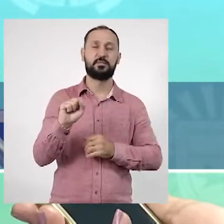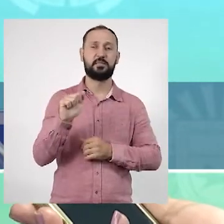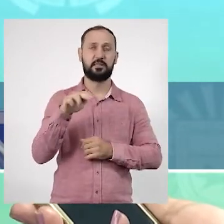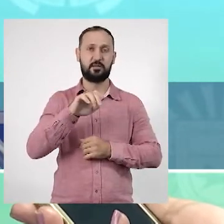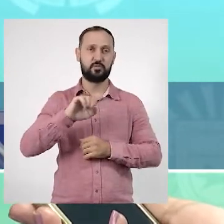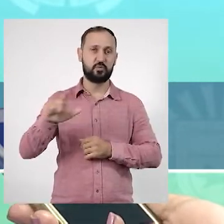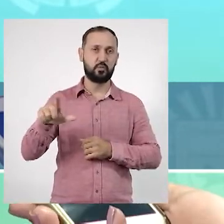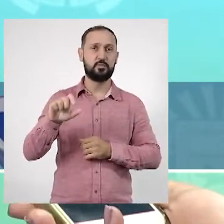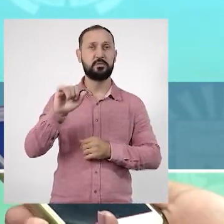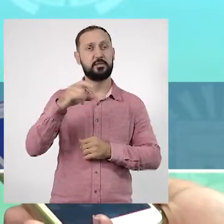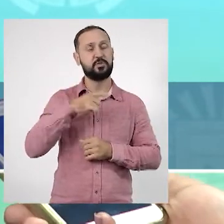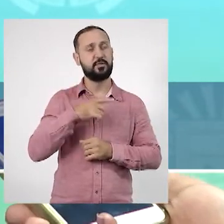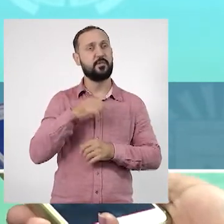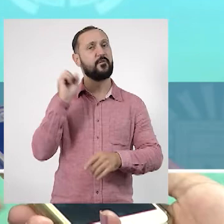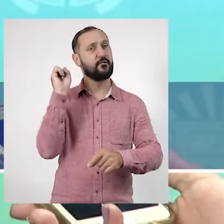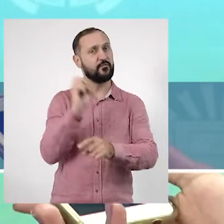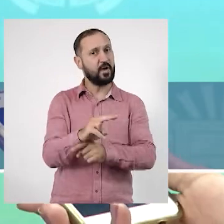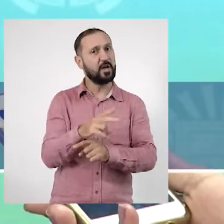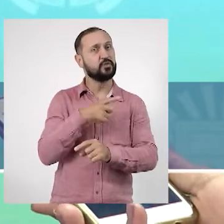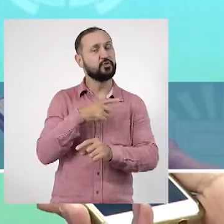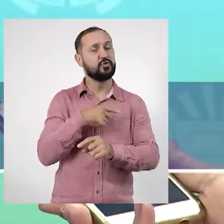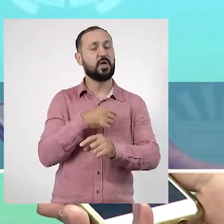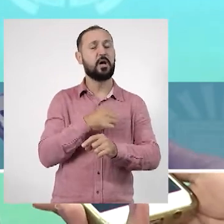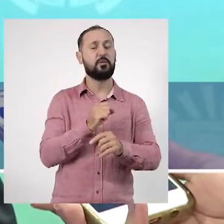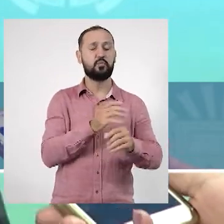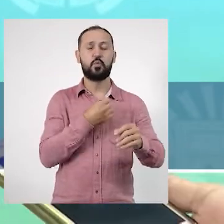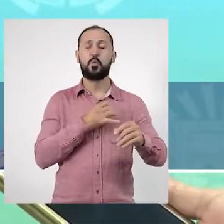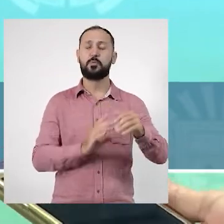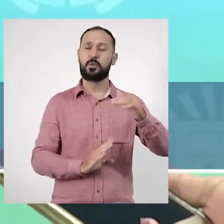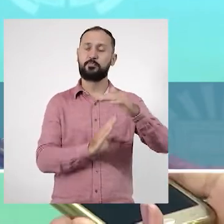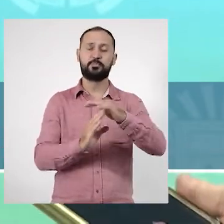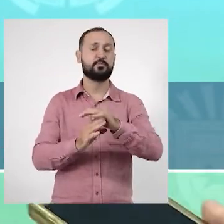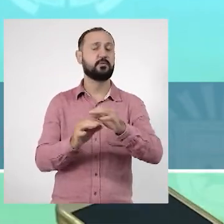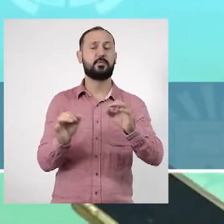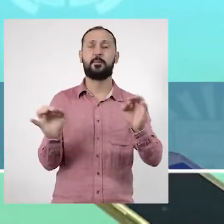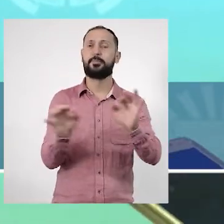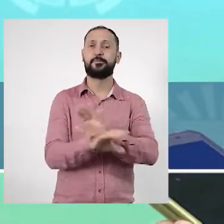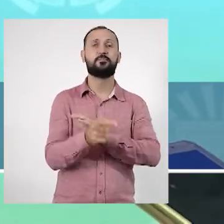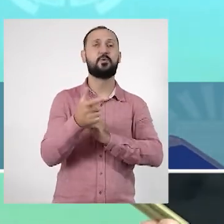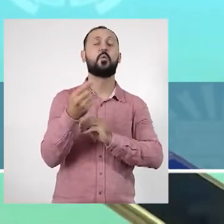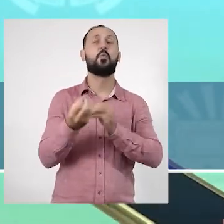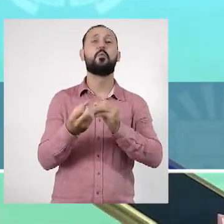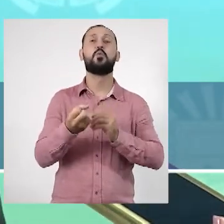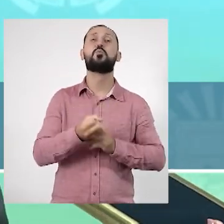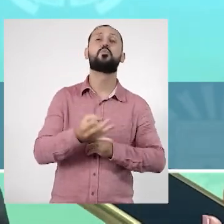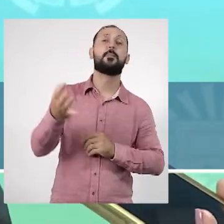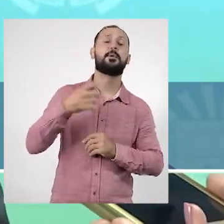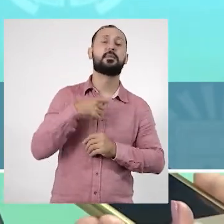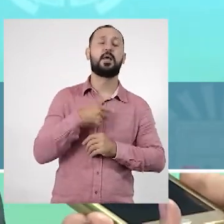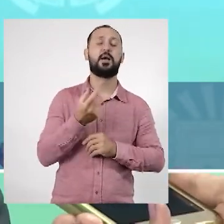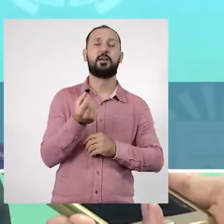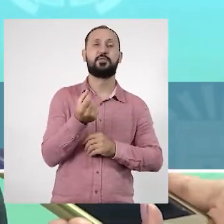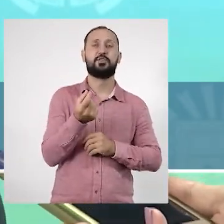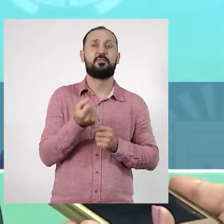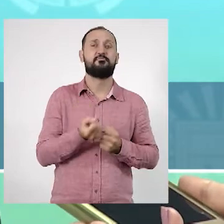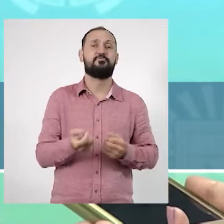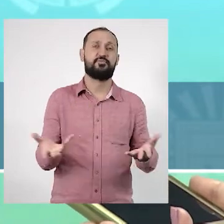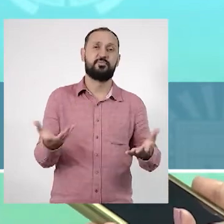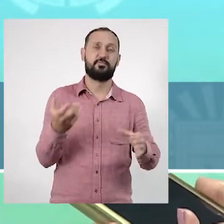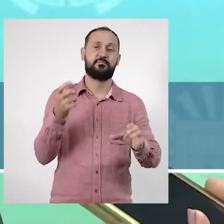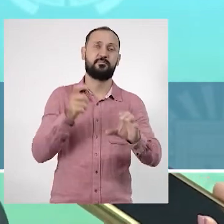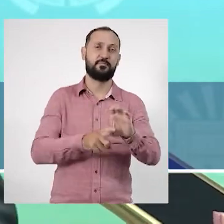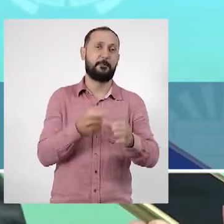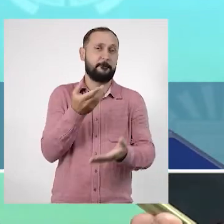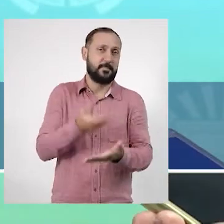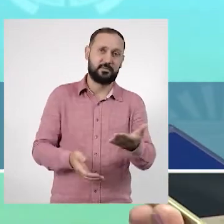pessoas fora da Sanesul. De forma que, existindo os cargos, já estando preenchido, não há que se falar em aumento de